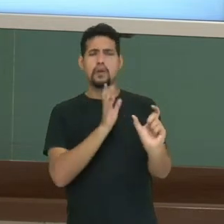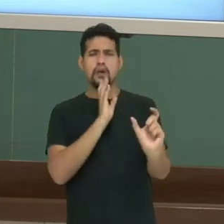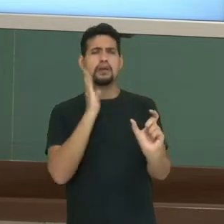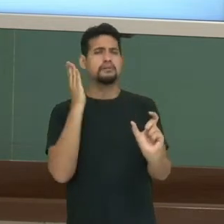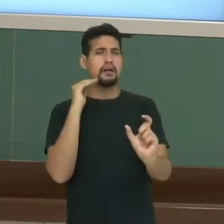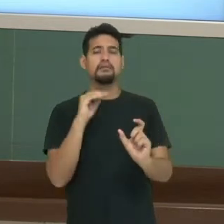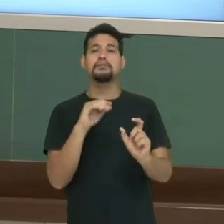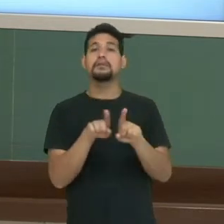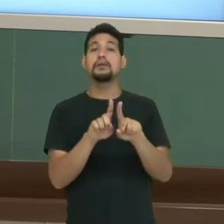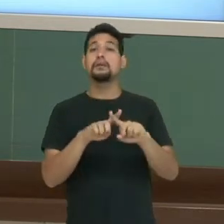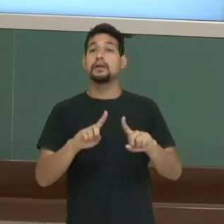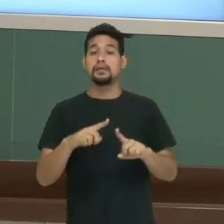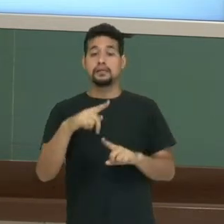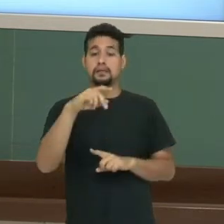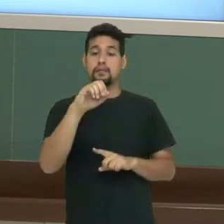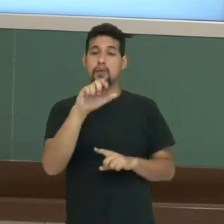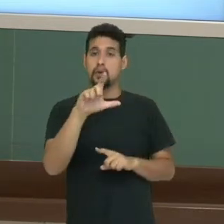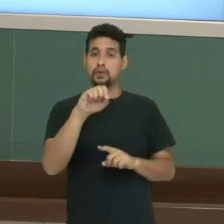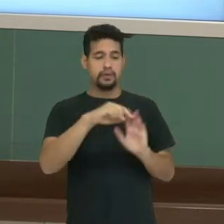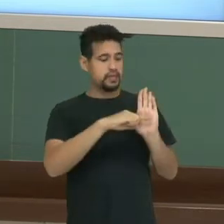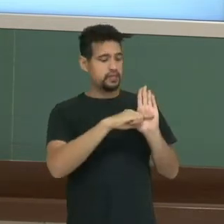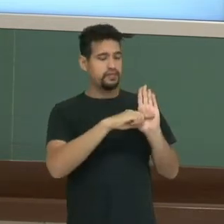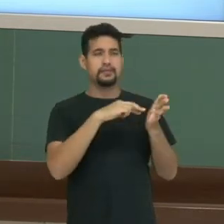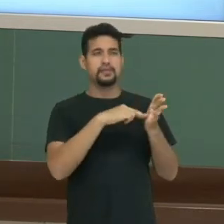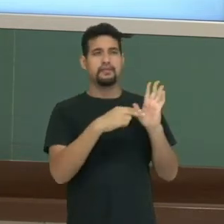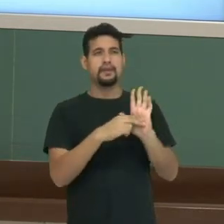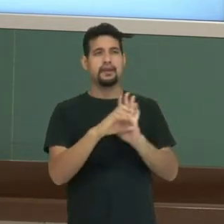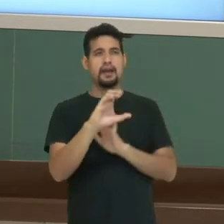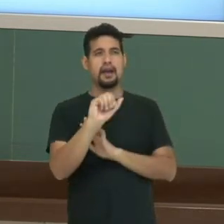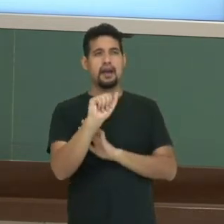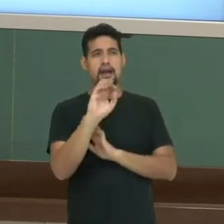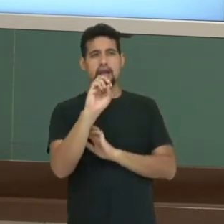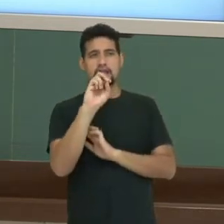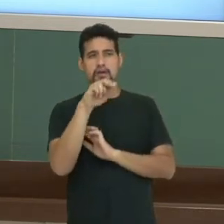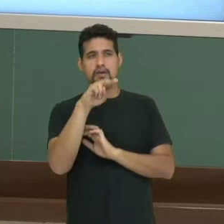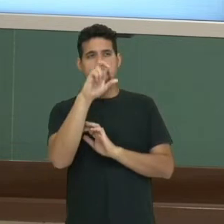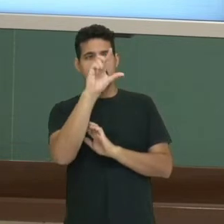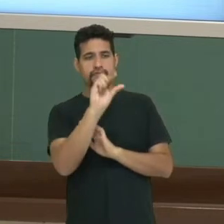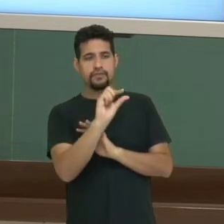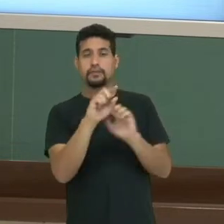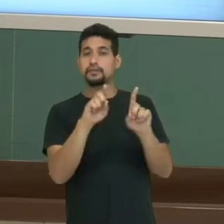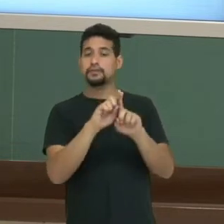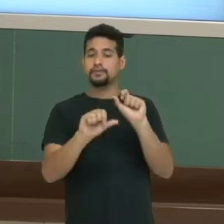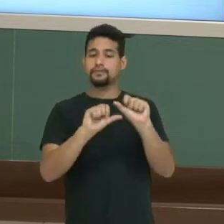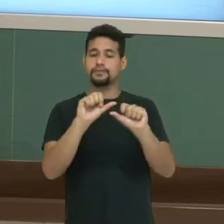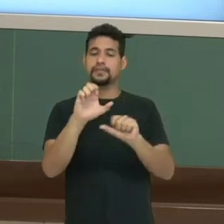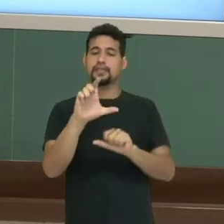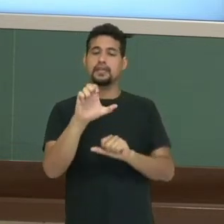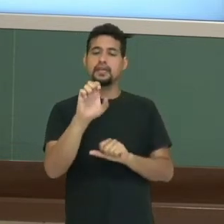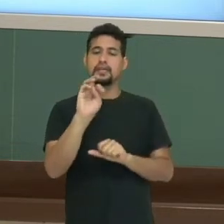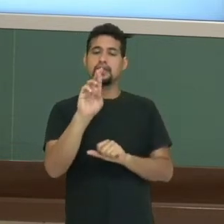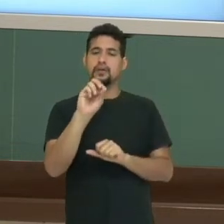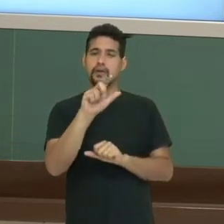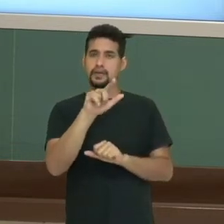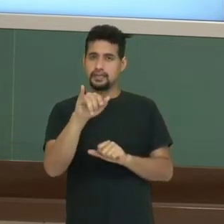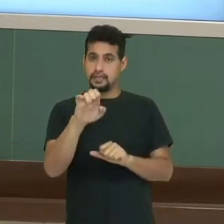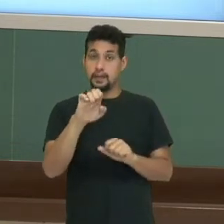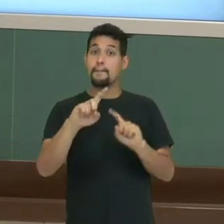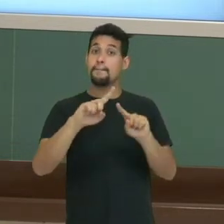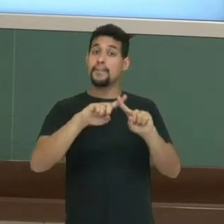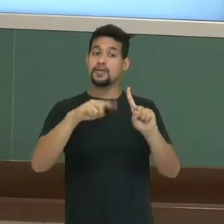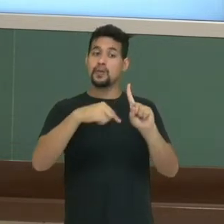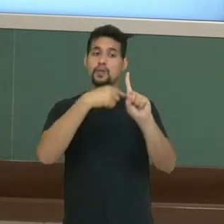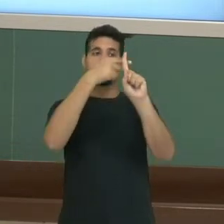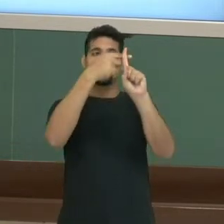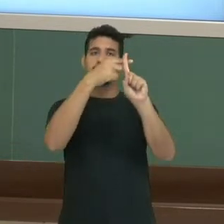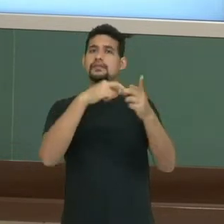pilhas. Então o polo negativo é o cátodo, onde vai ter a redução para a eletrólise. E o polo positivo é o ânodo, onde